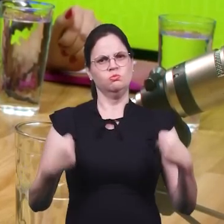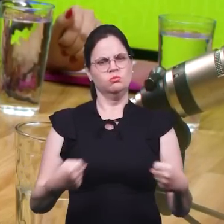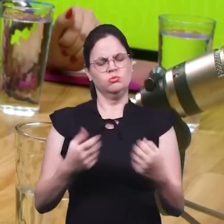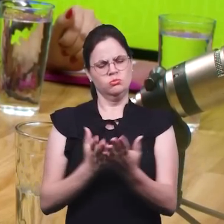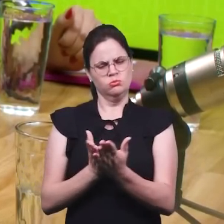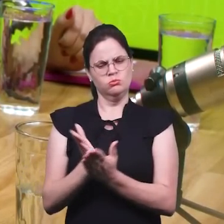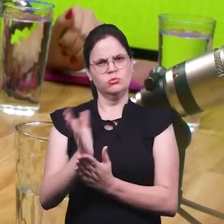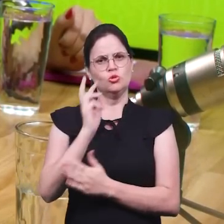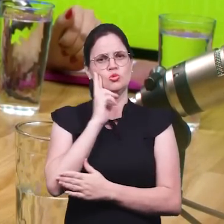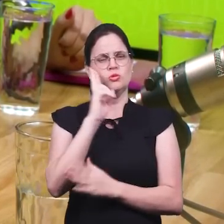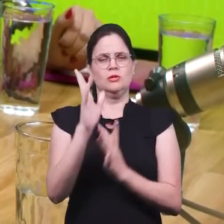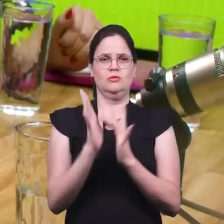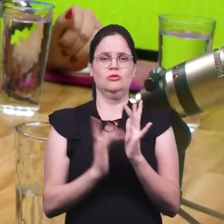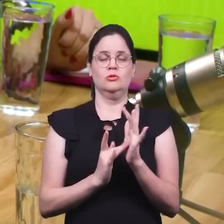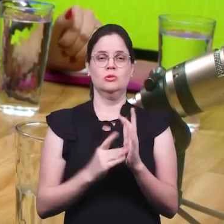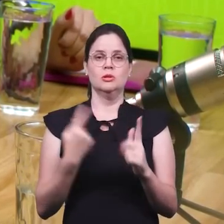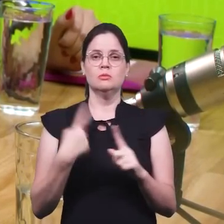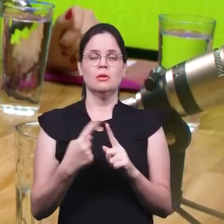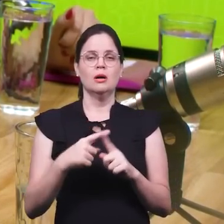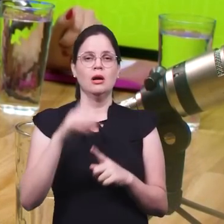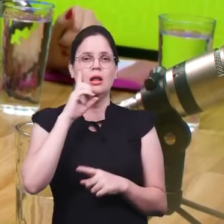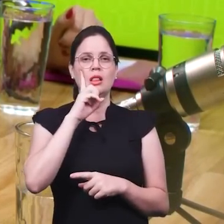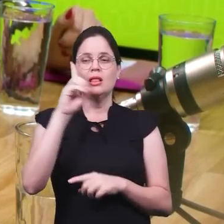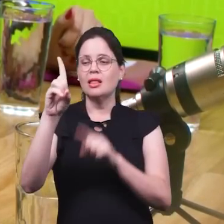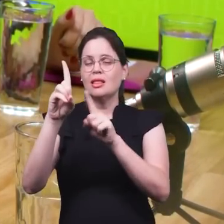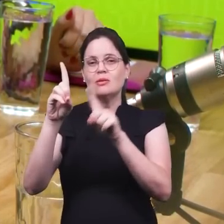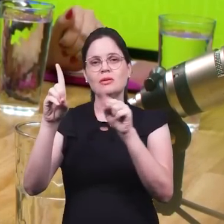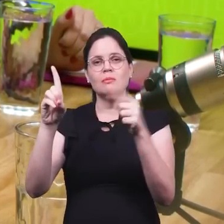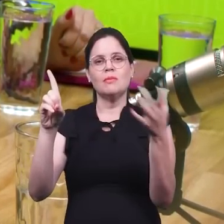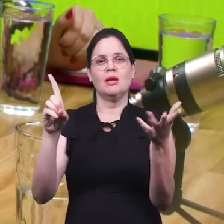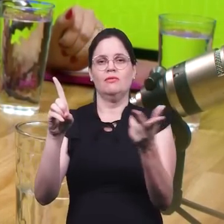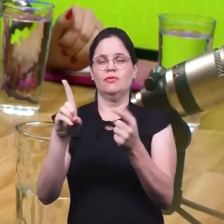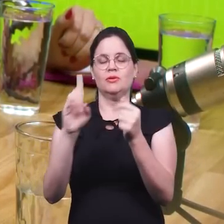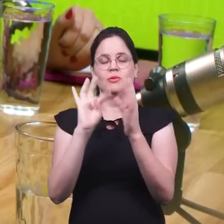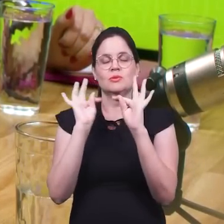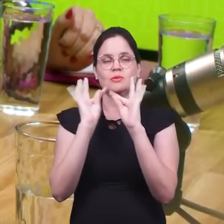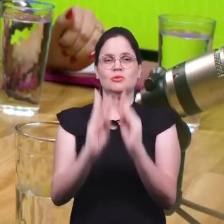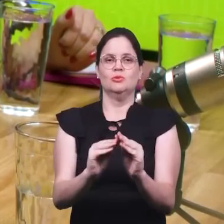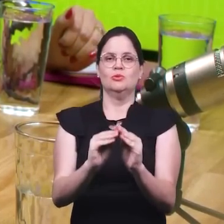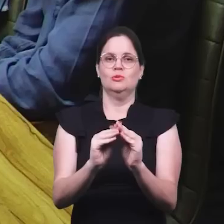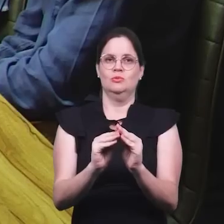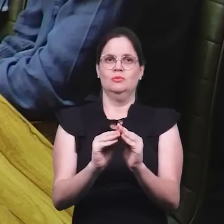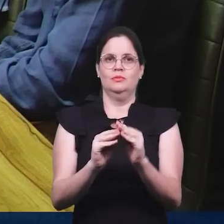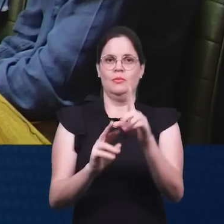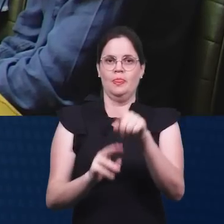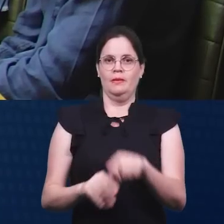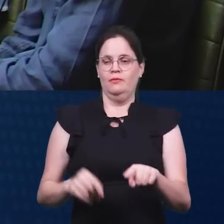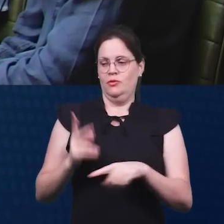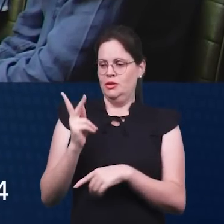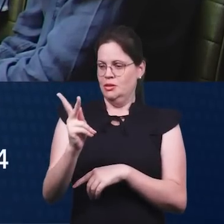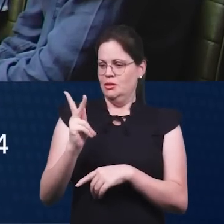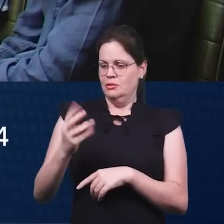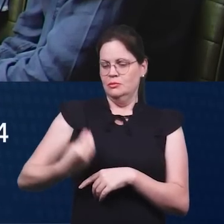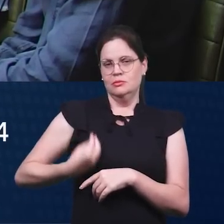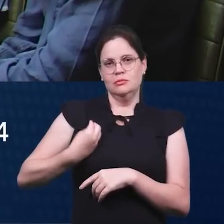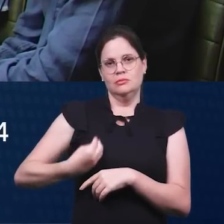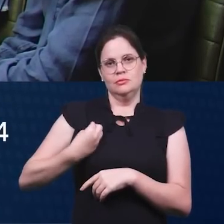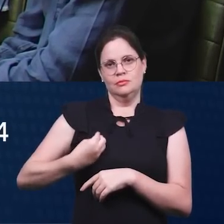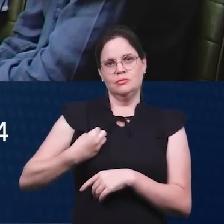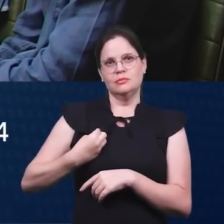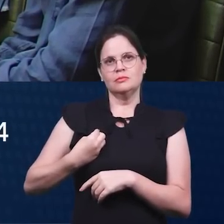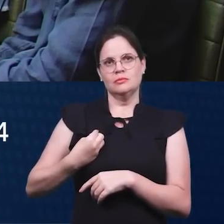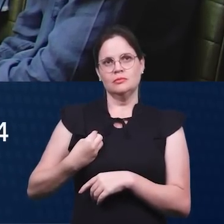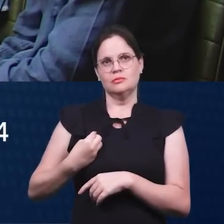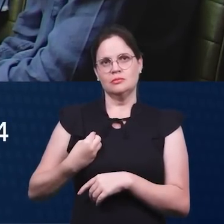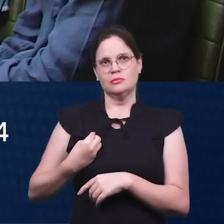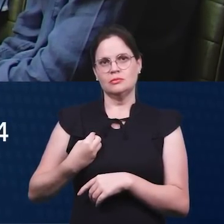Senhor. Porque Deus, Ele é maravilhoso em todo o tempo. E o que vocês estão vivendo agora, quando